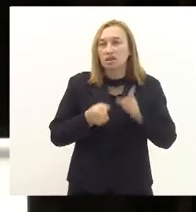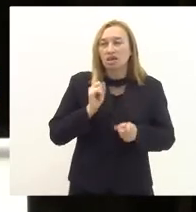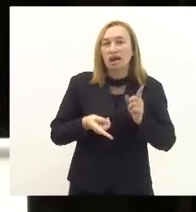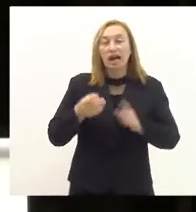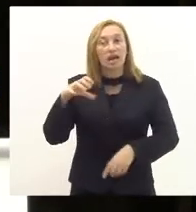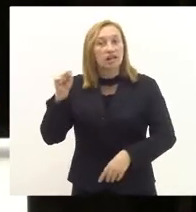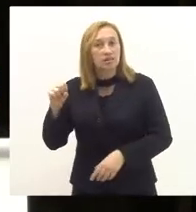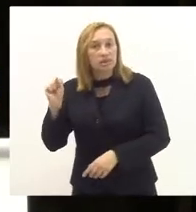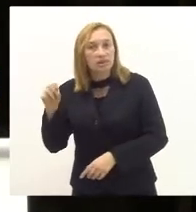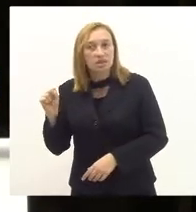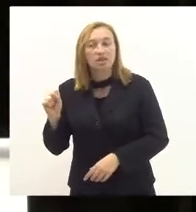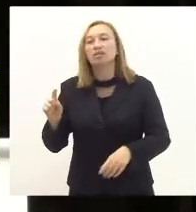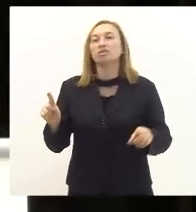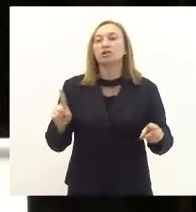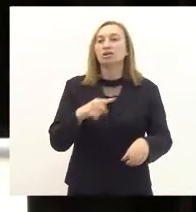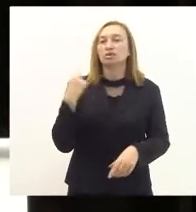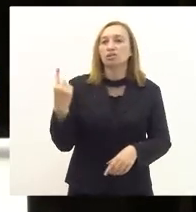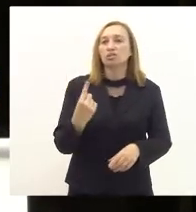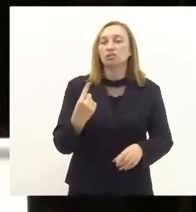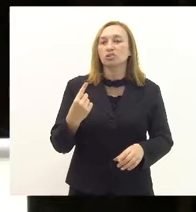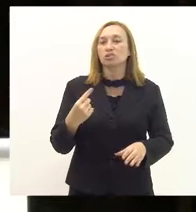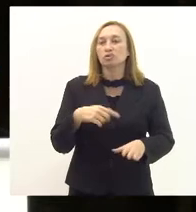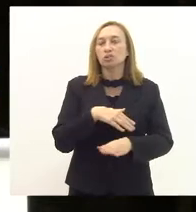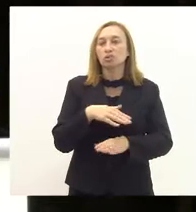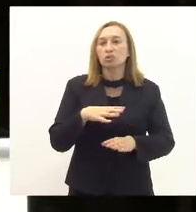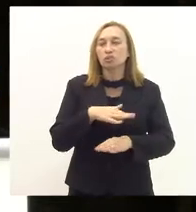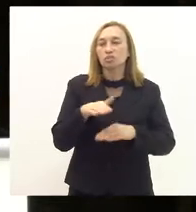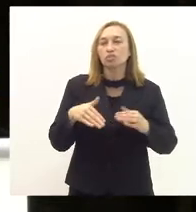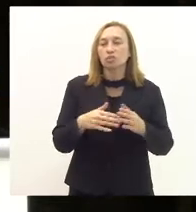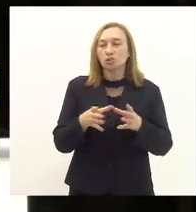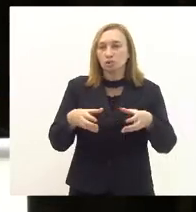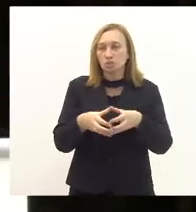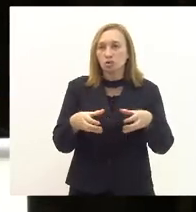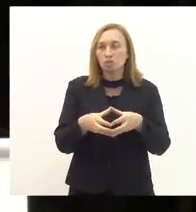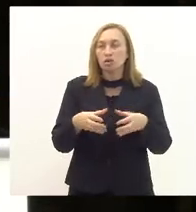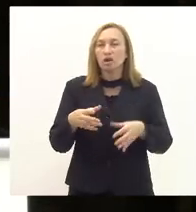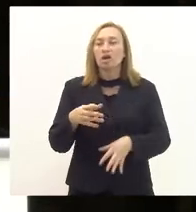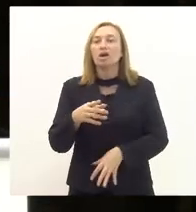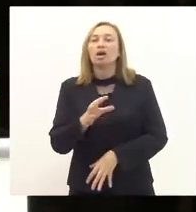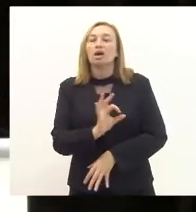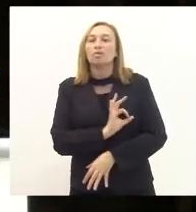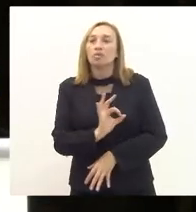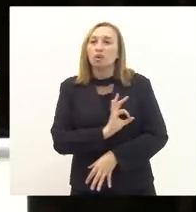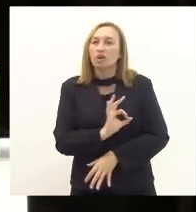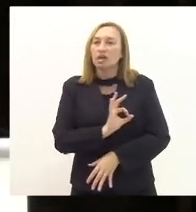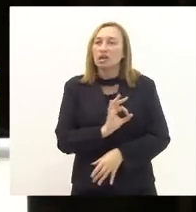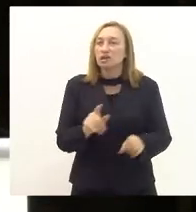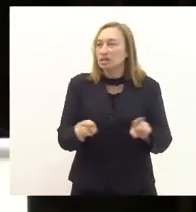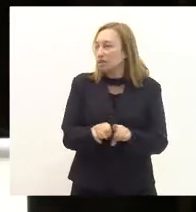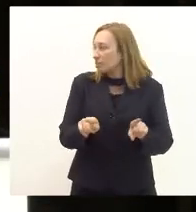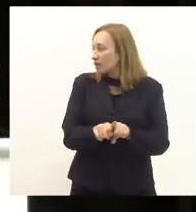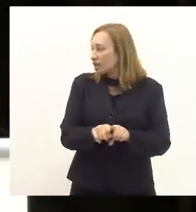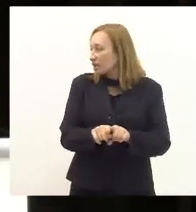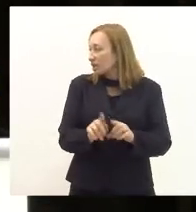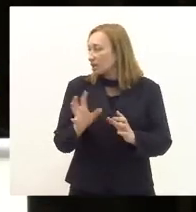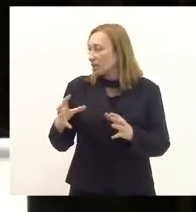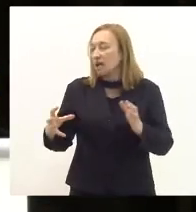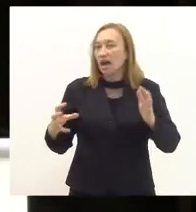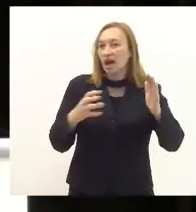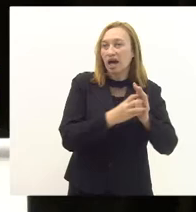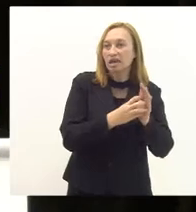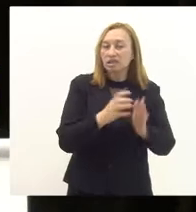lésbicas e a nossa população como um todo. A política de AIDS foi totalmente enfraquecida nas últimas